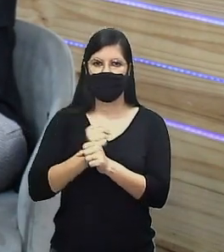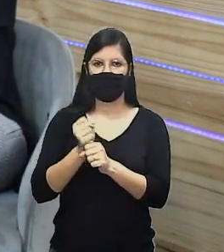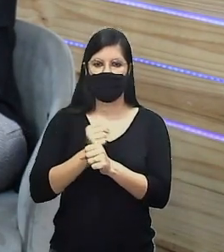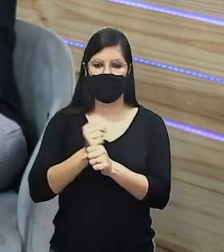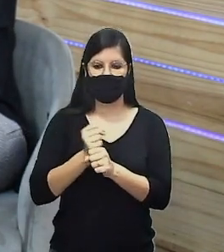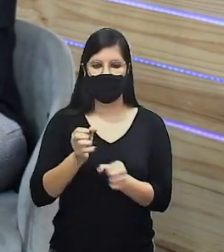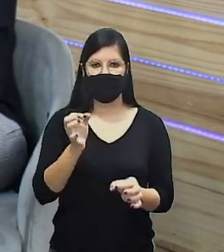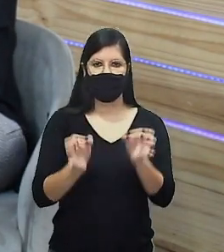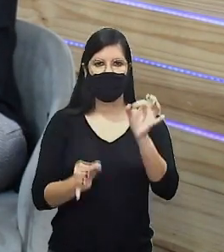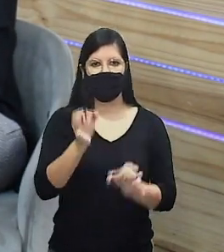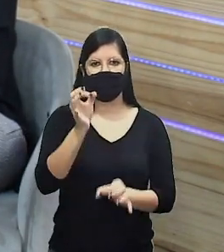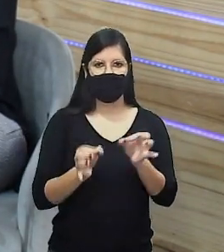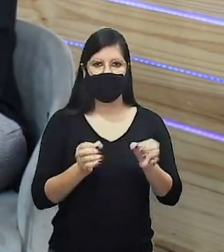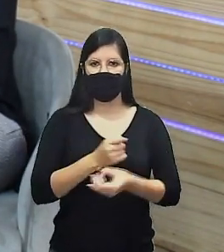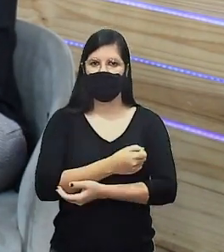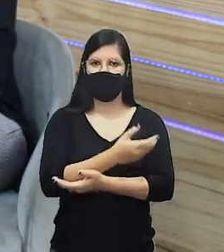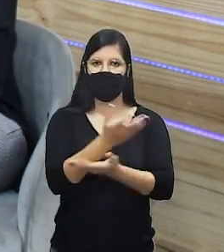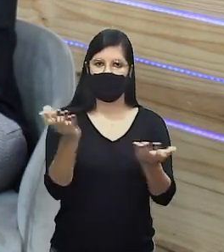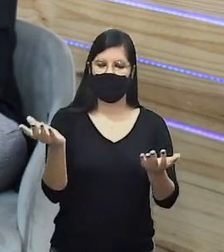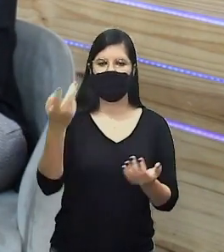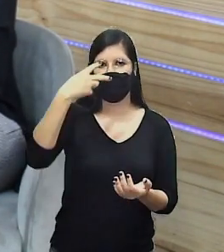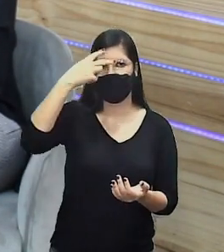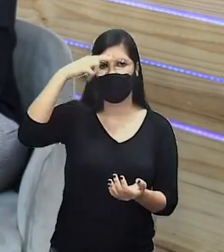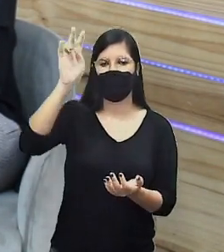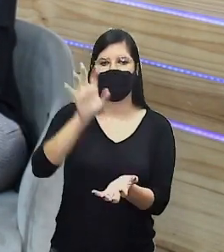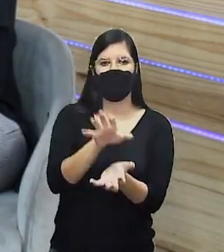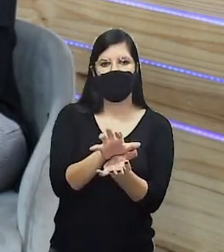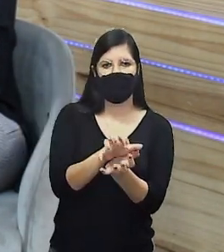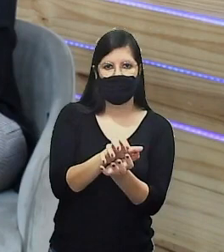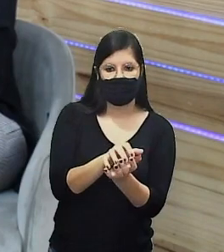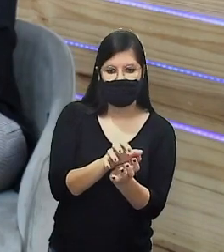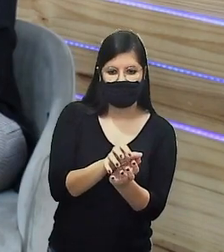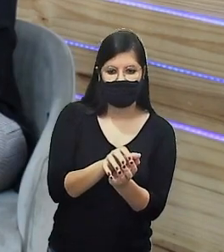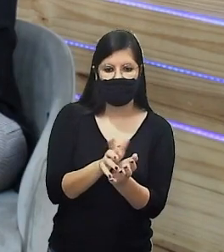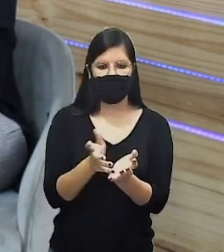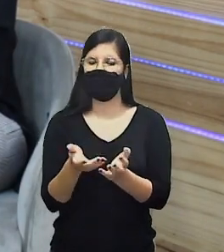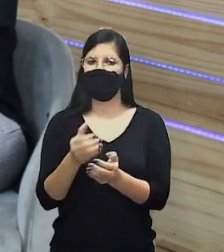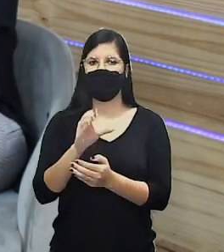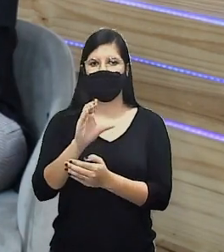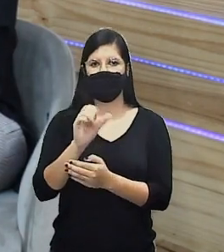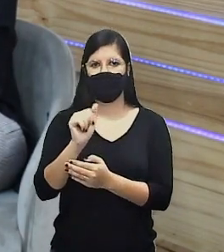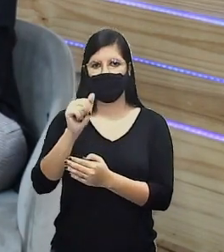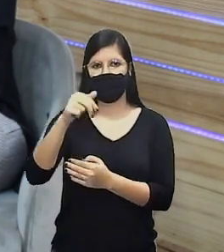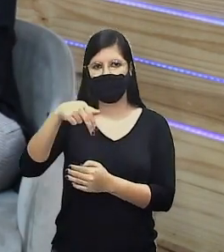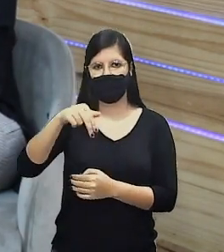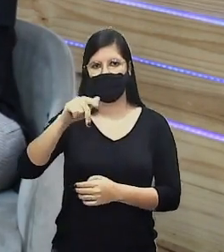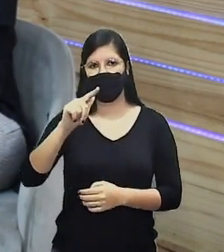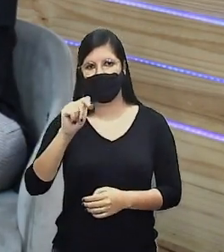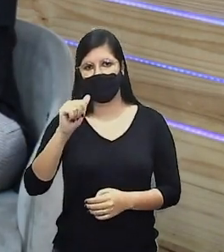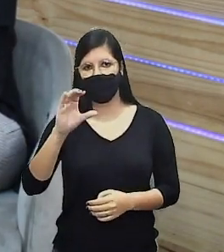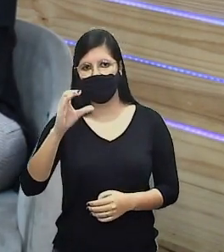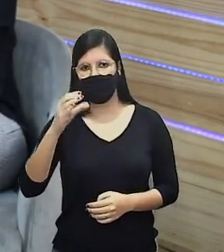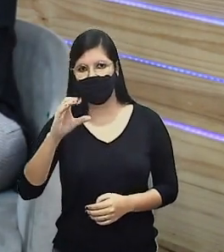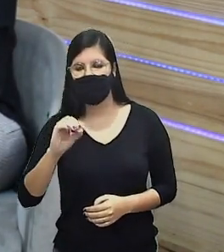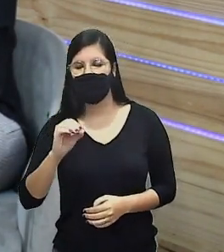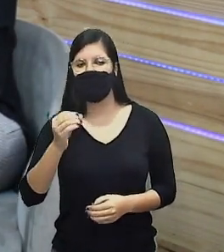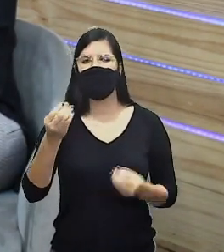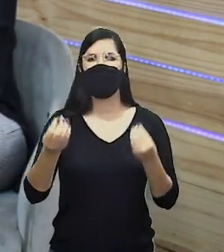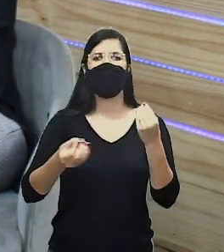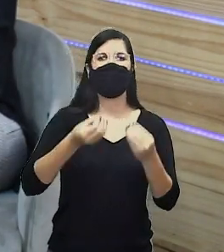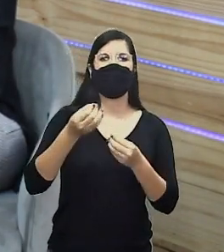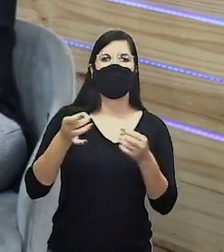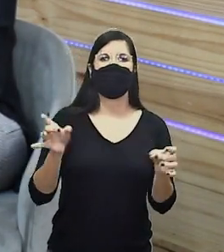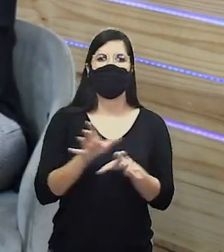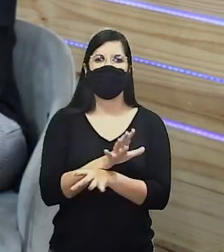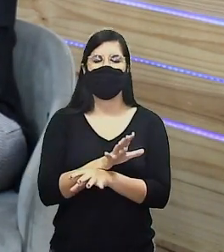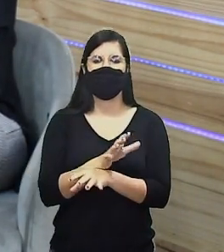públicas. Né? Se você vai para a história de Pernambuco, você tem o fenômeno do cangaço, né? Como é que terminou a saga